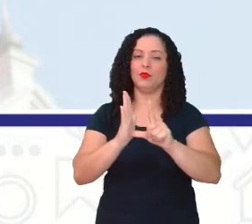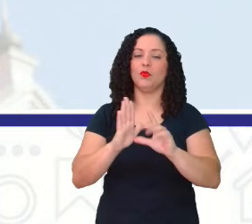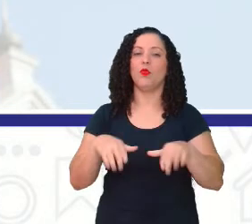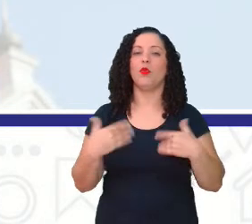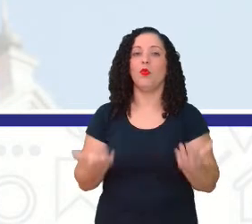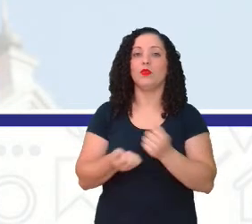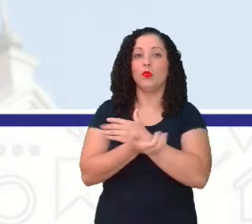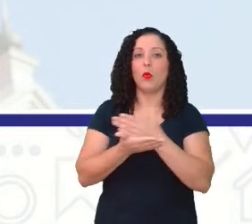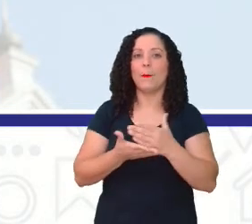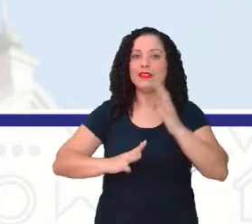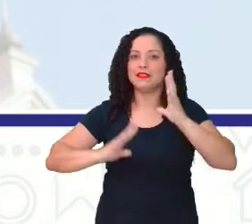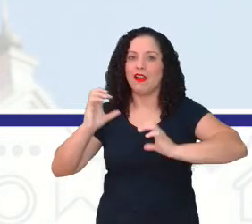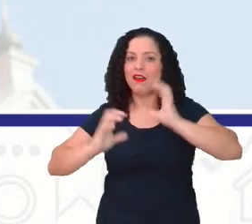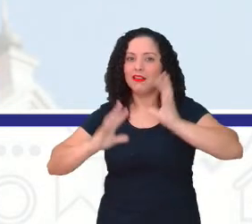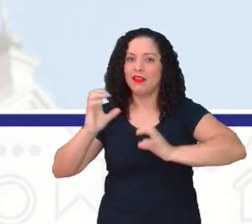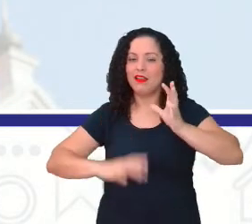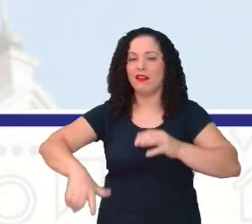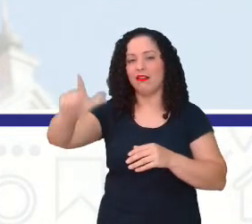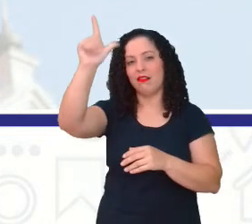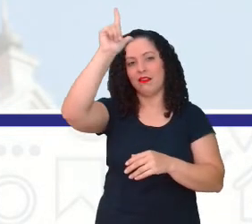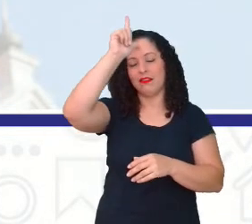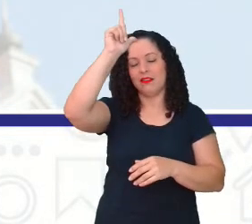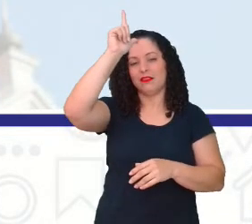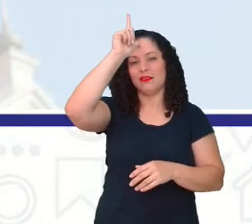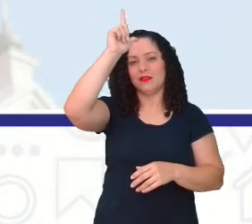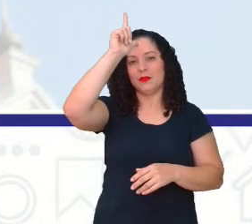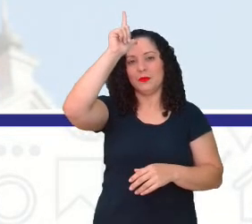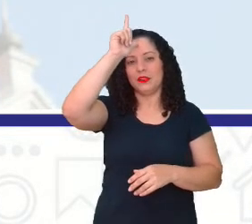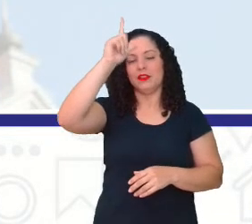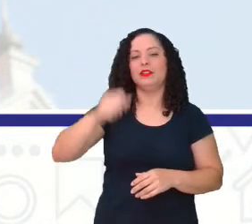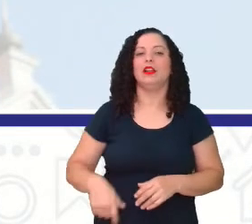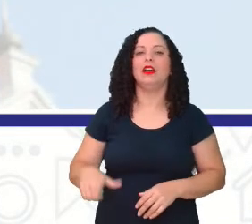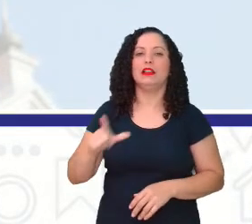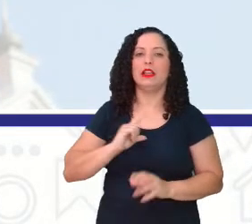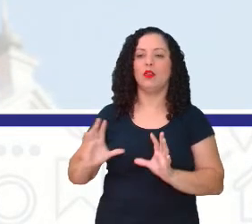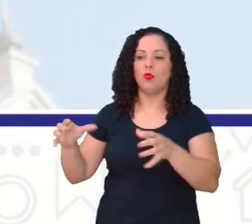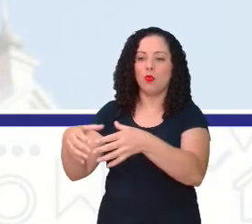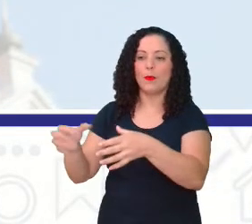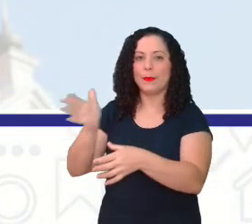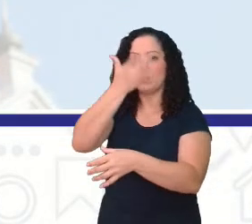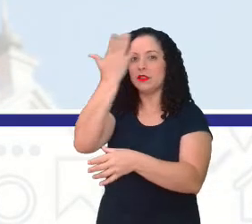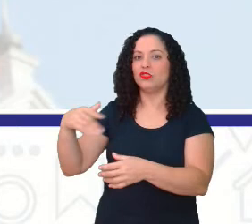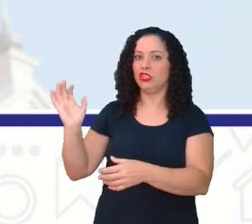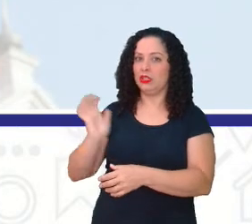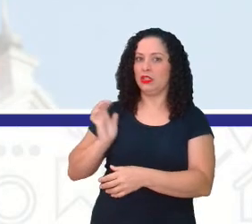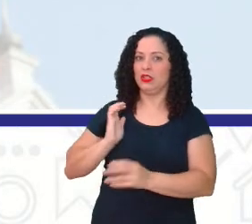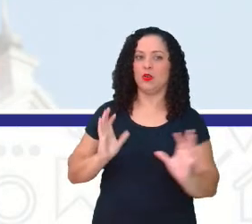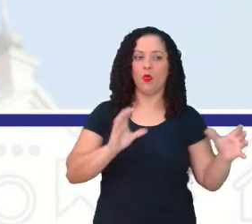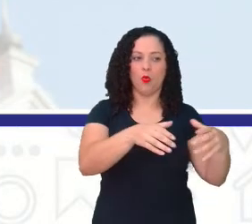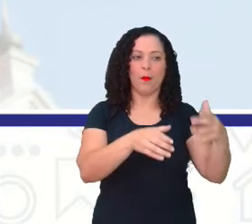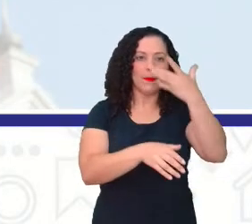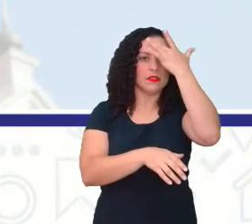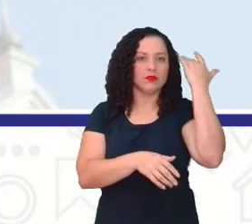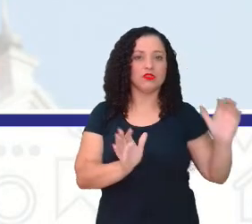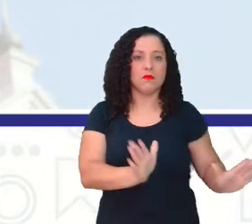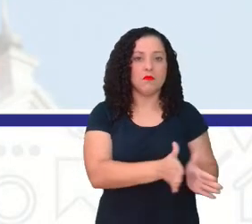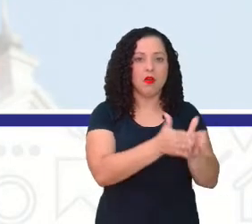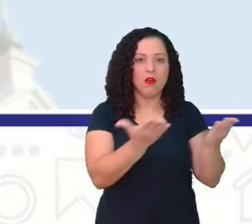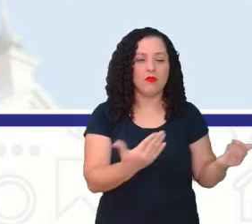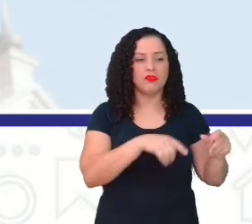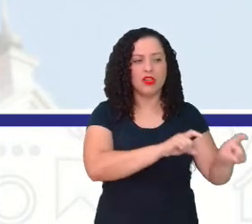na Alemanha, né, envolvendo ali os nobres contra os camponeses, nobres, né, que